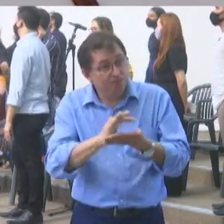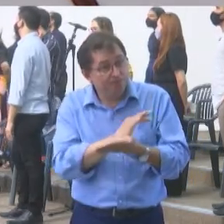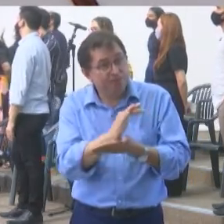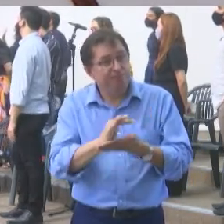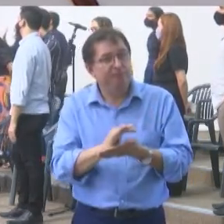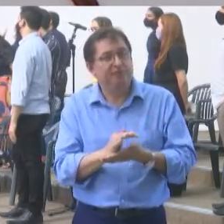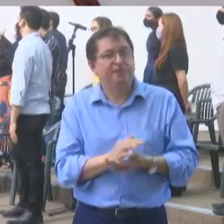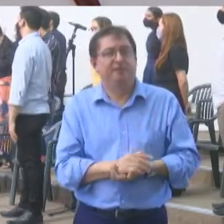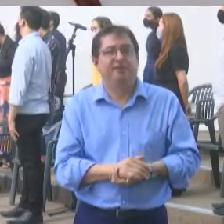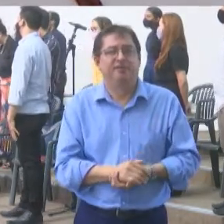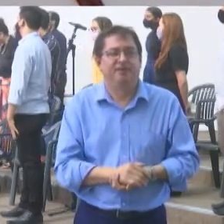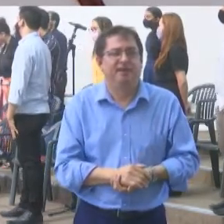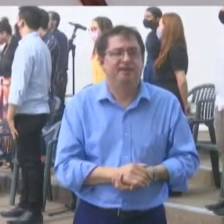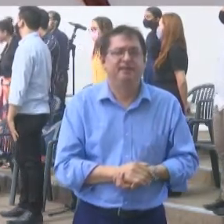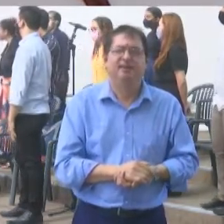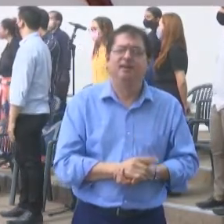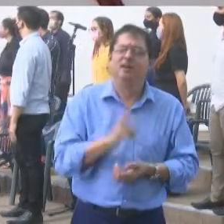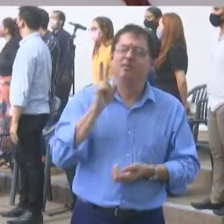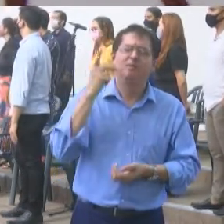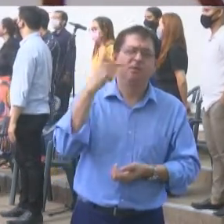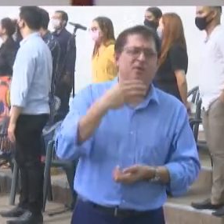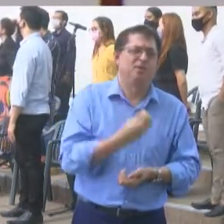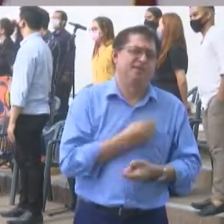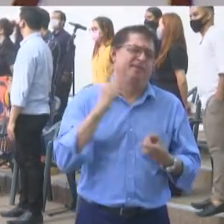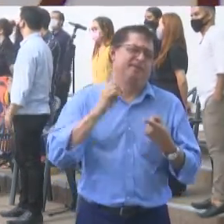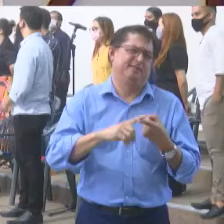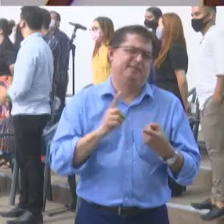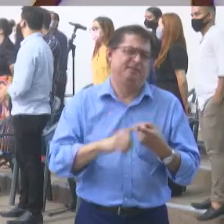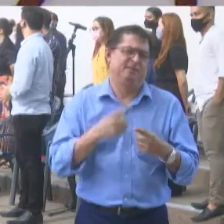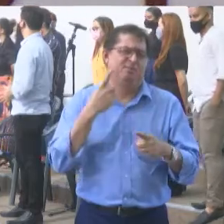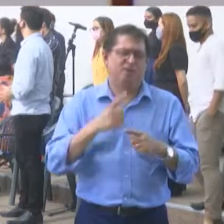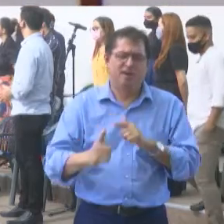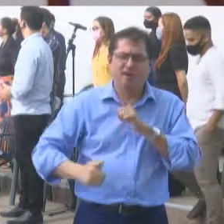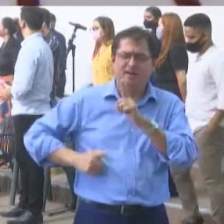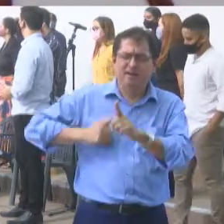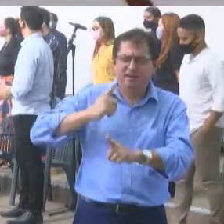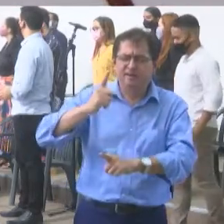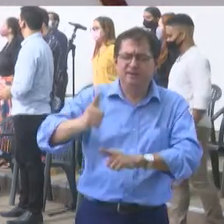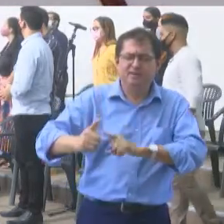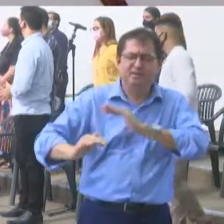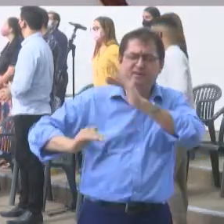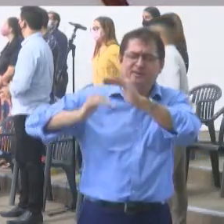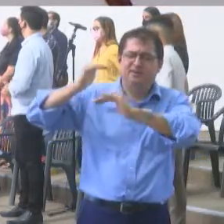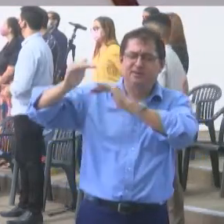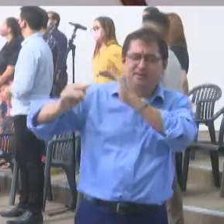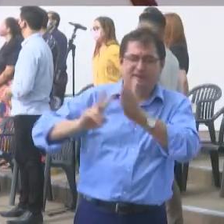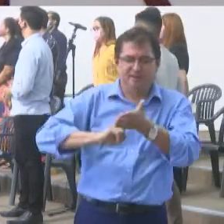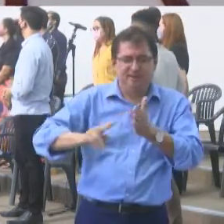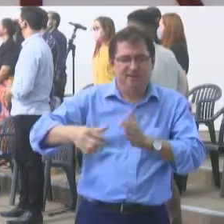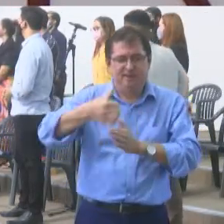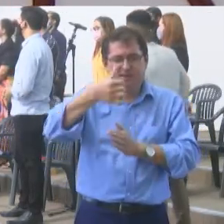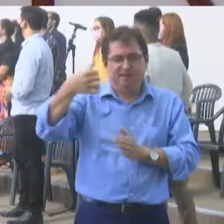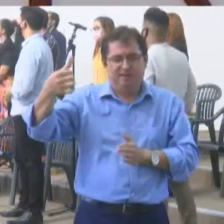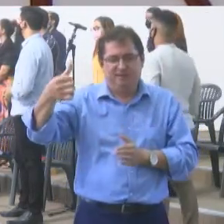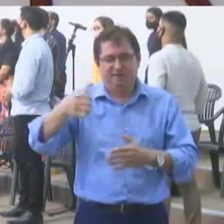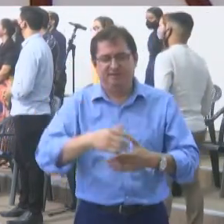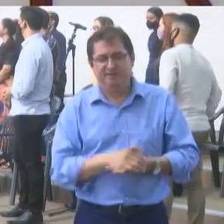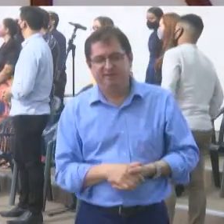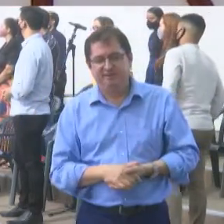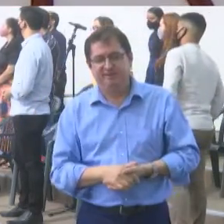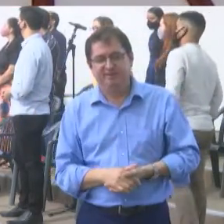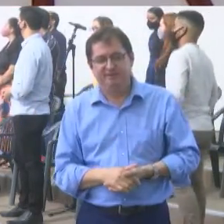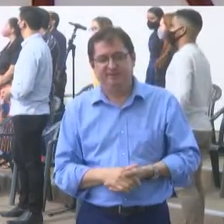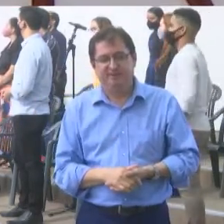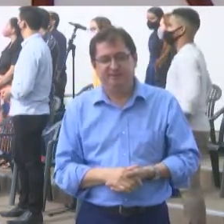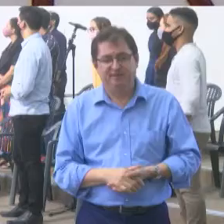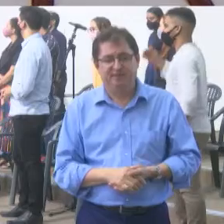manhã. Uma história muito maior, porque as gerações vão se desenrolando. Versículo 16, coloca para mim. Ele vai colocando todas as